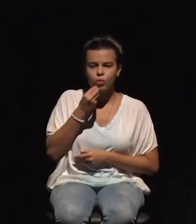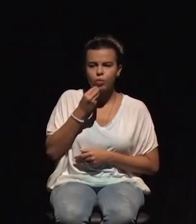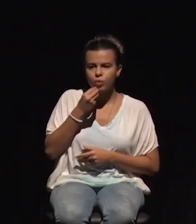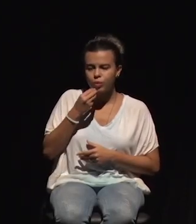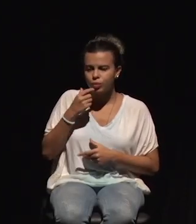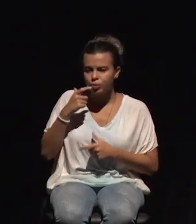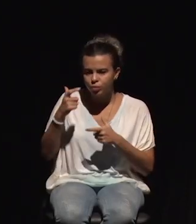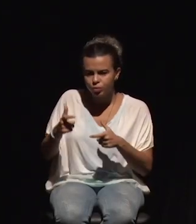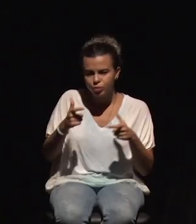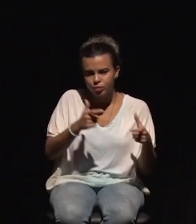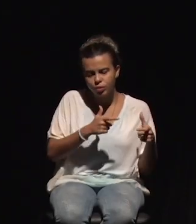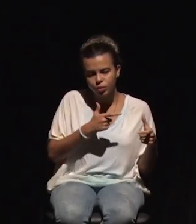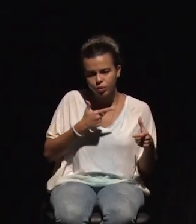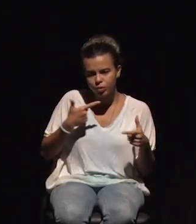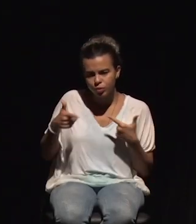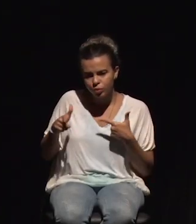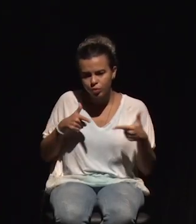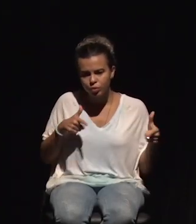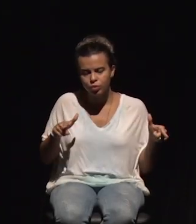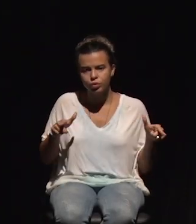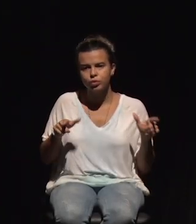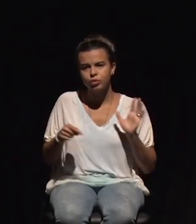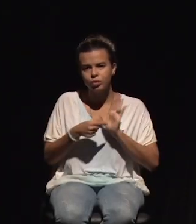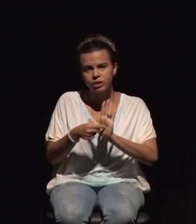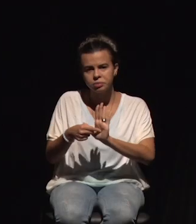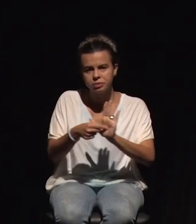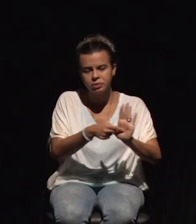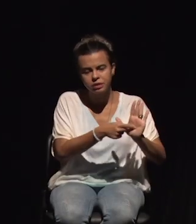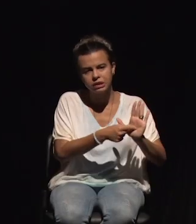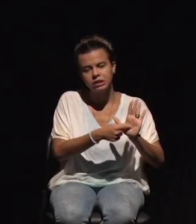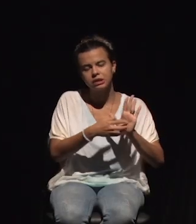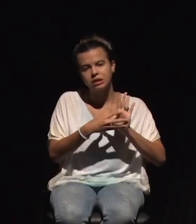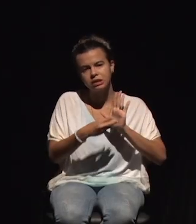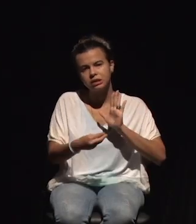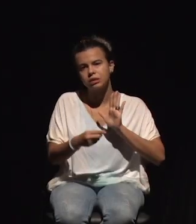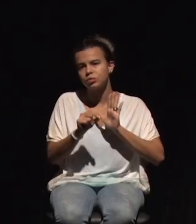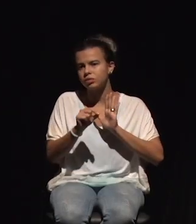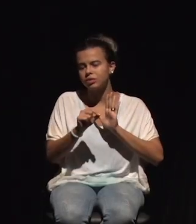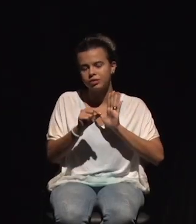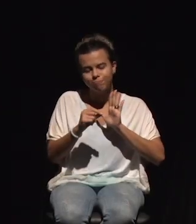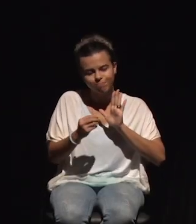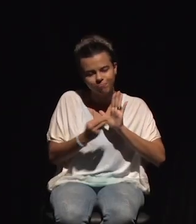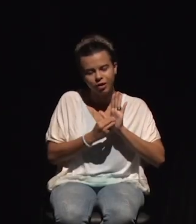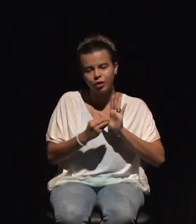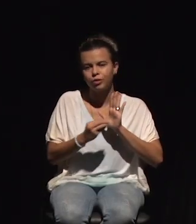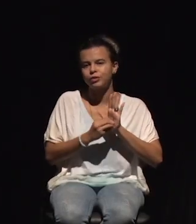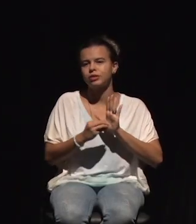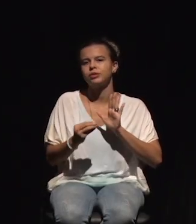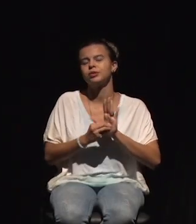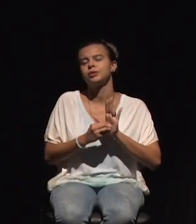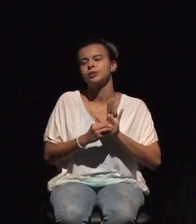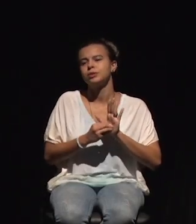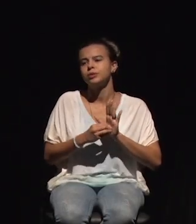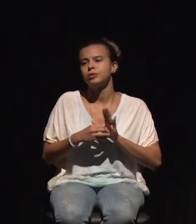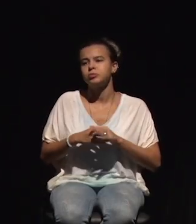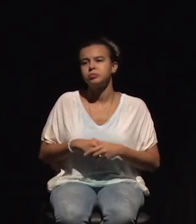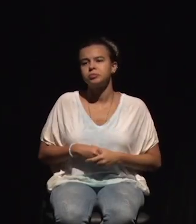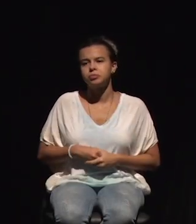lugares já onde a representação não dá conta e